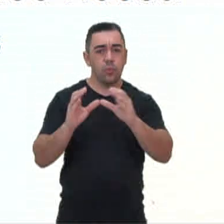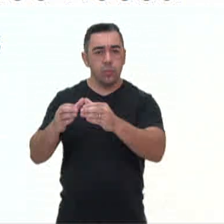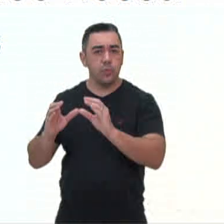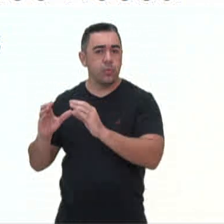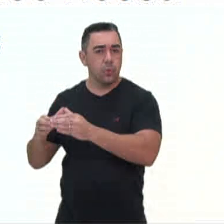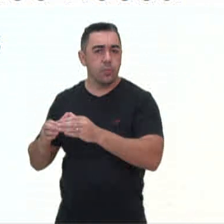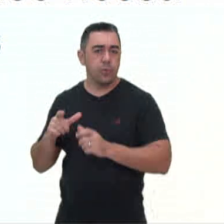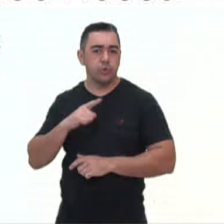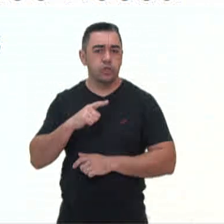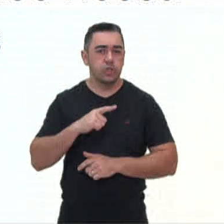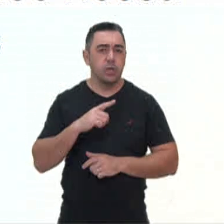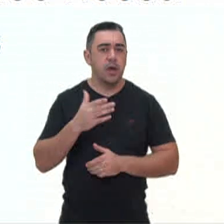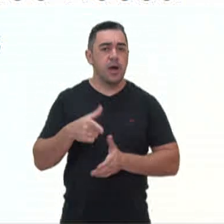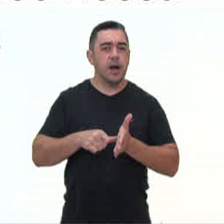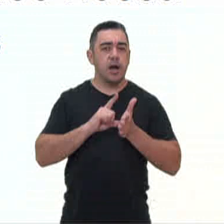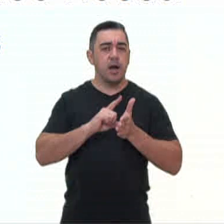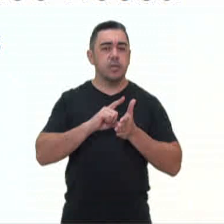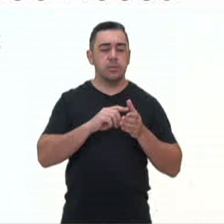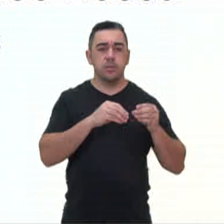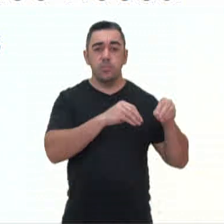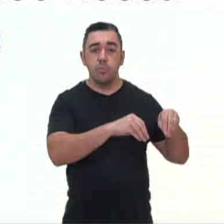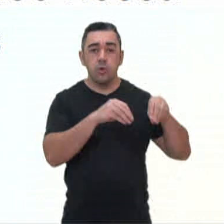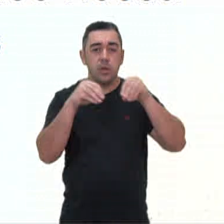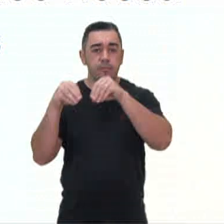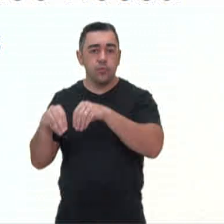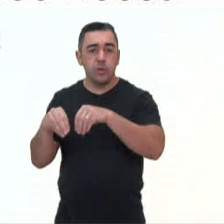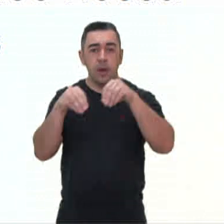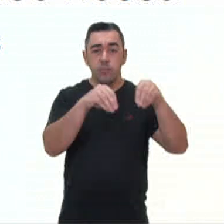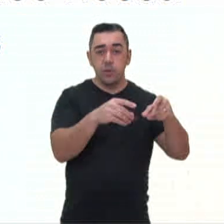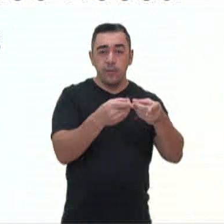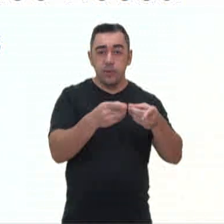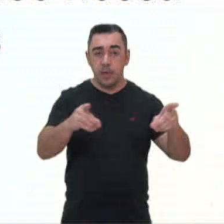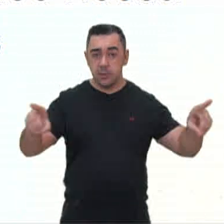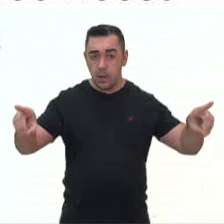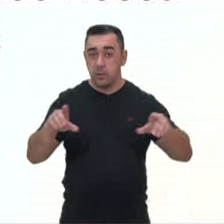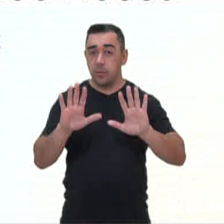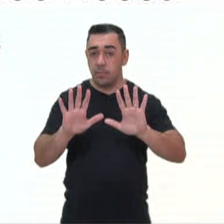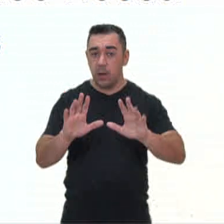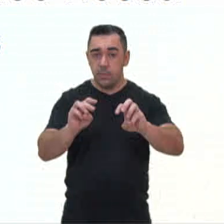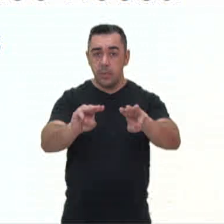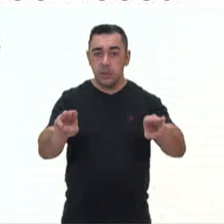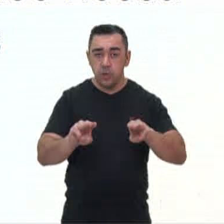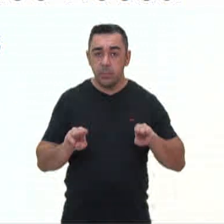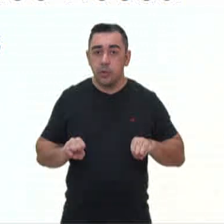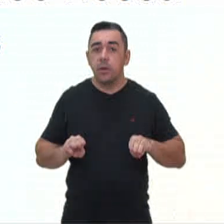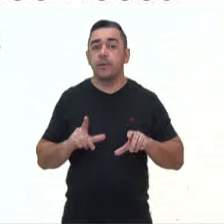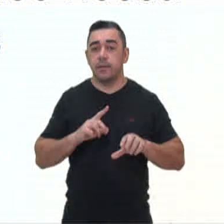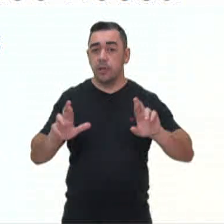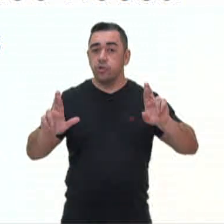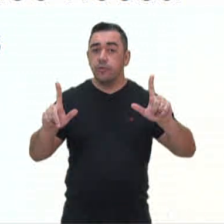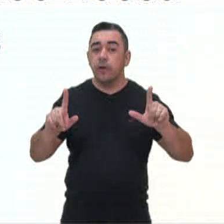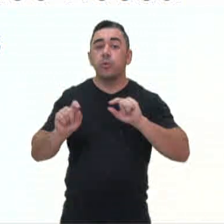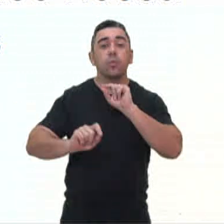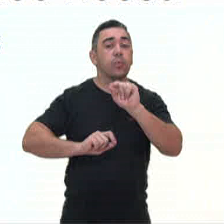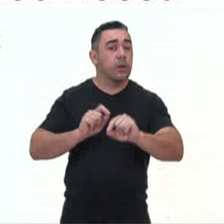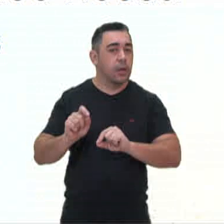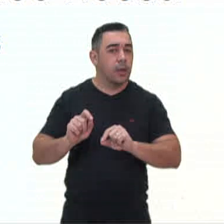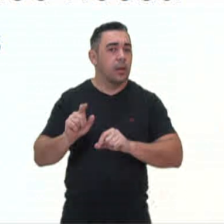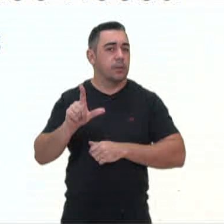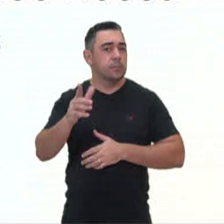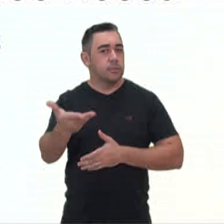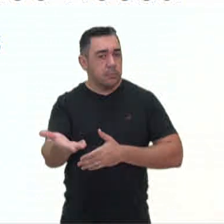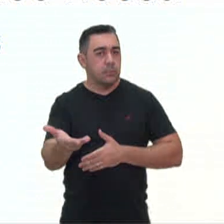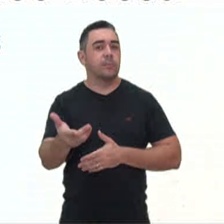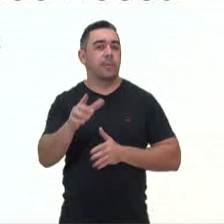que circulavam pelo deserto. Já a Mesopotâmia apresenta uma grande diferença. Com